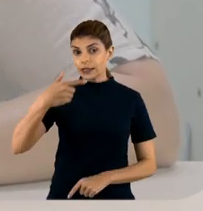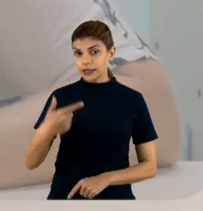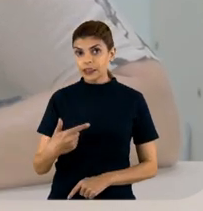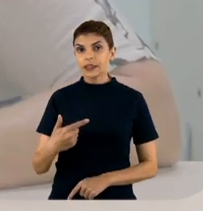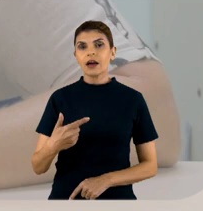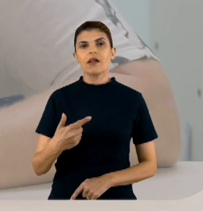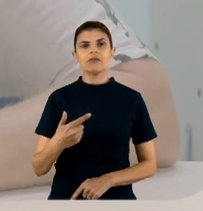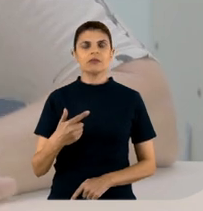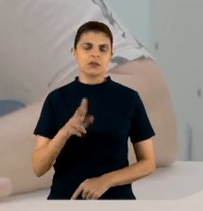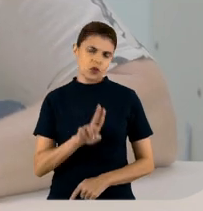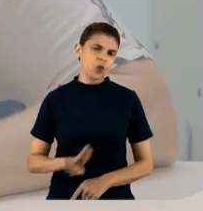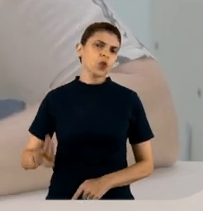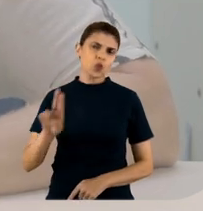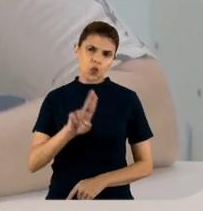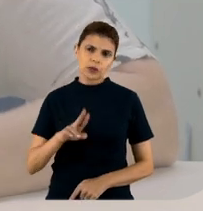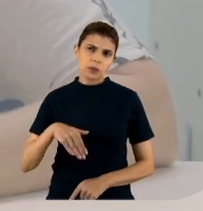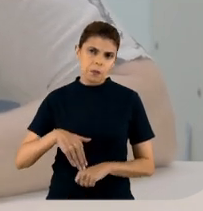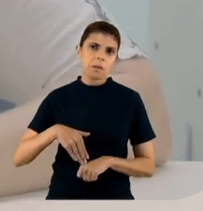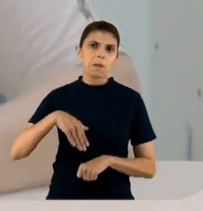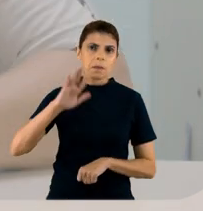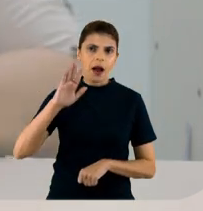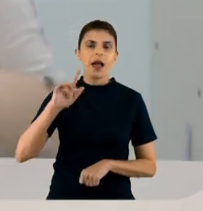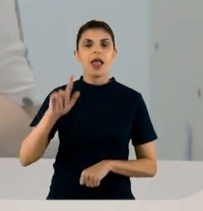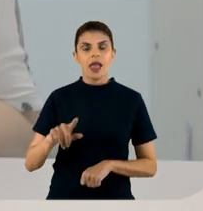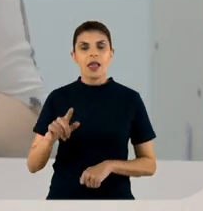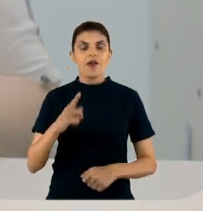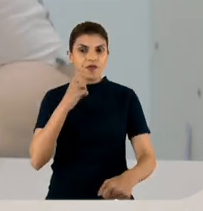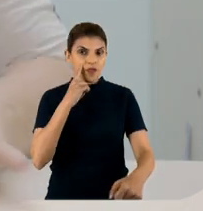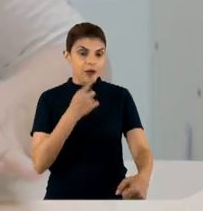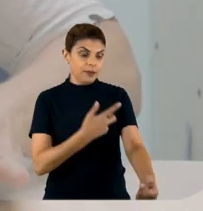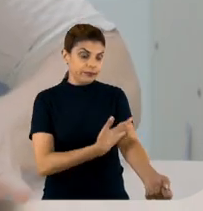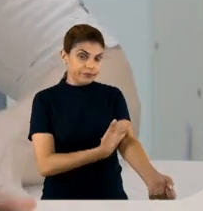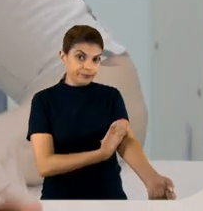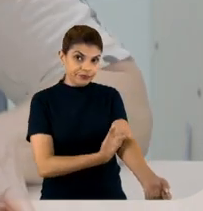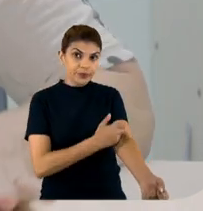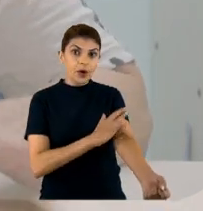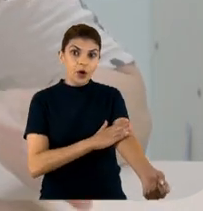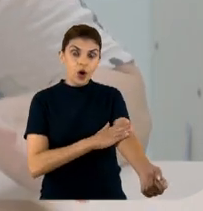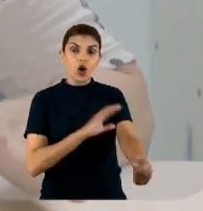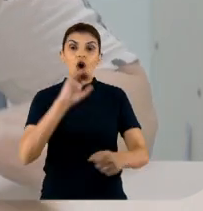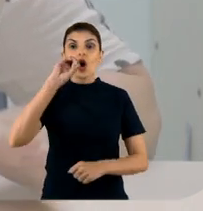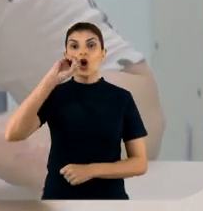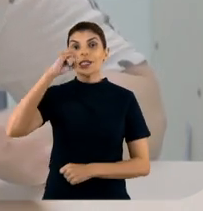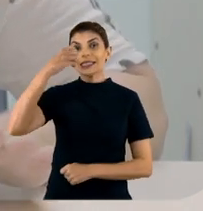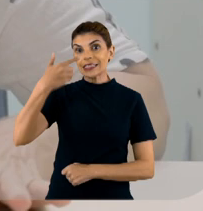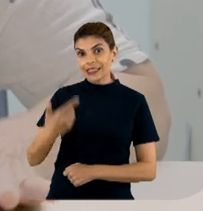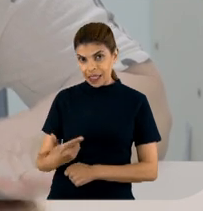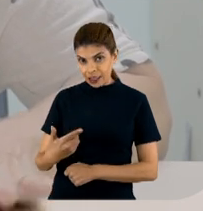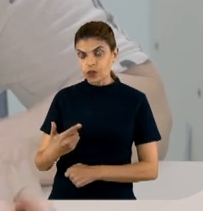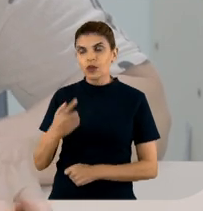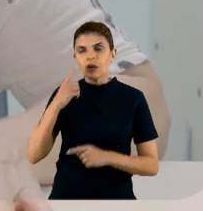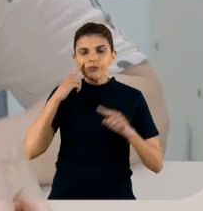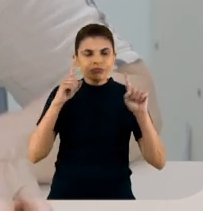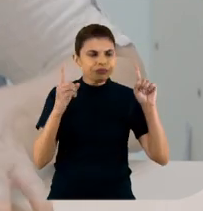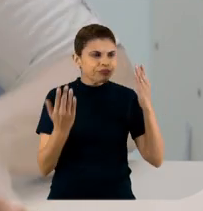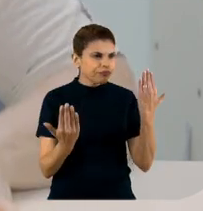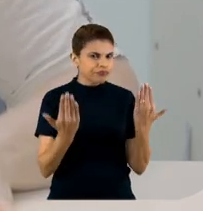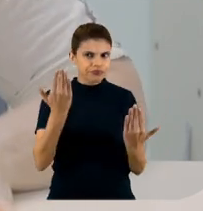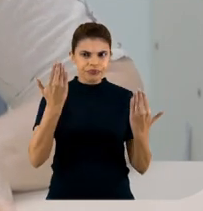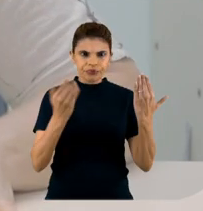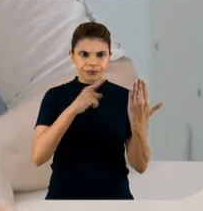eh que a gente mais utiliza que é a pressão eh arterial de